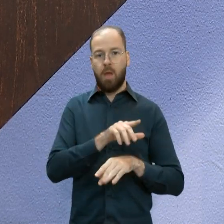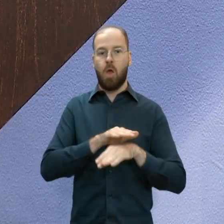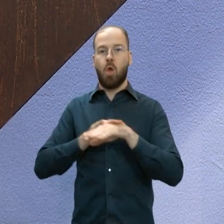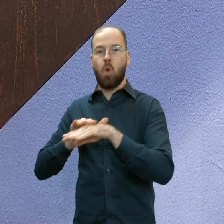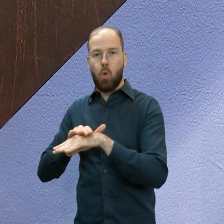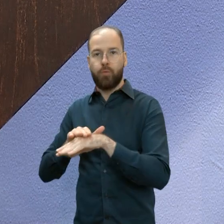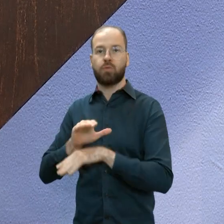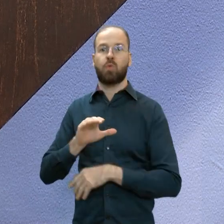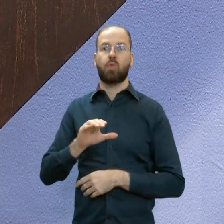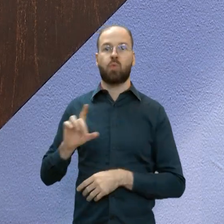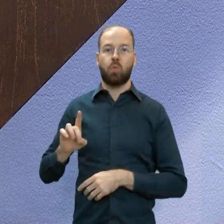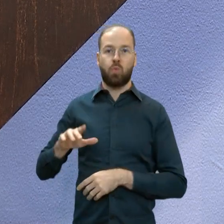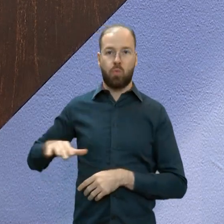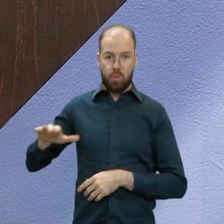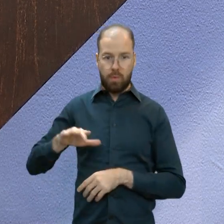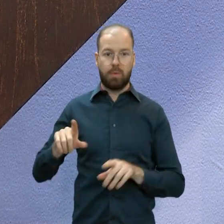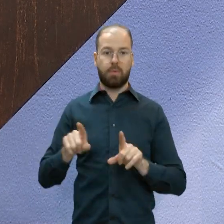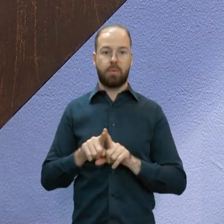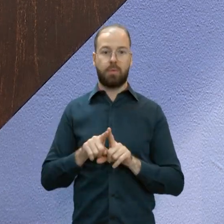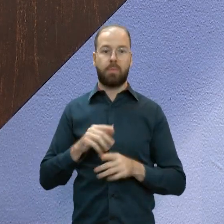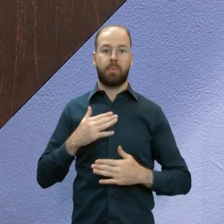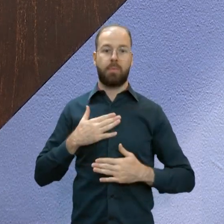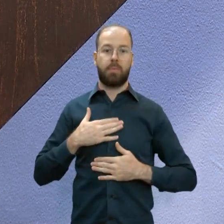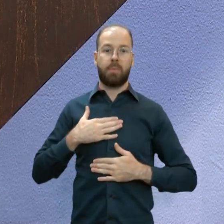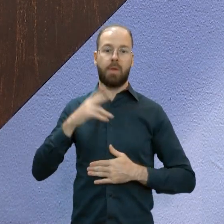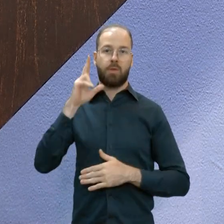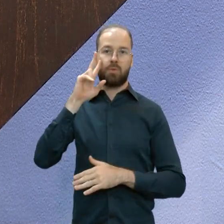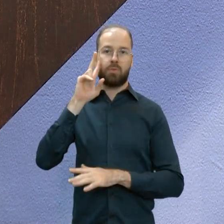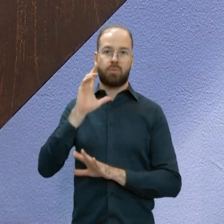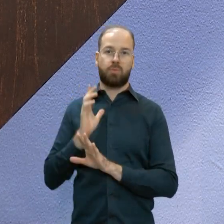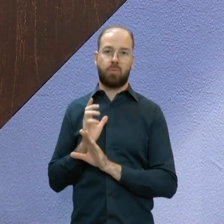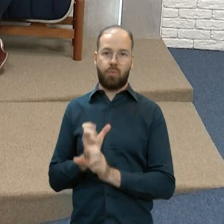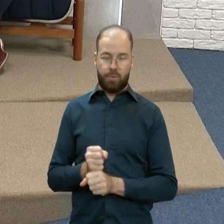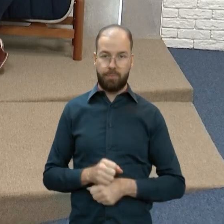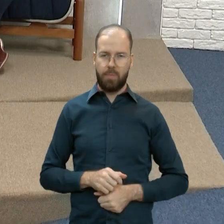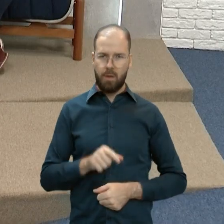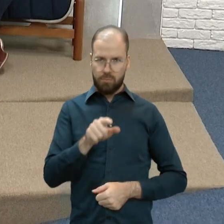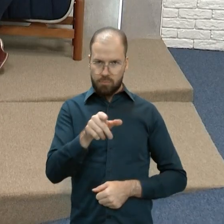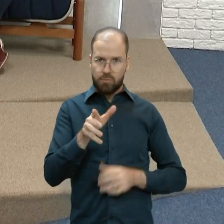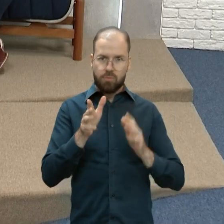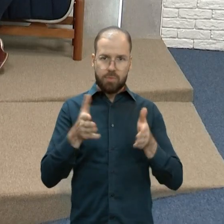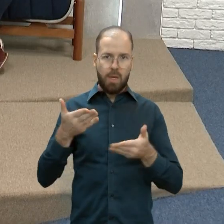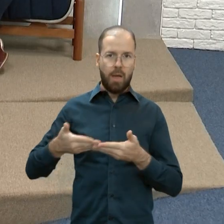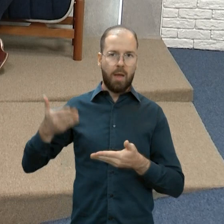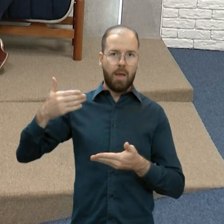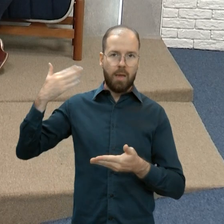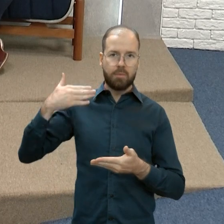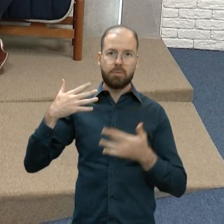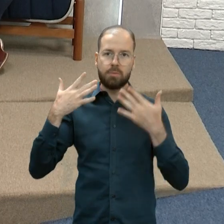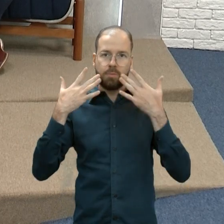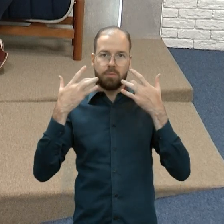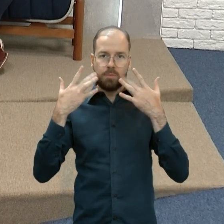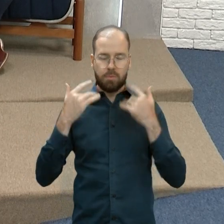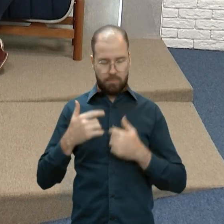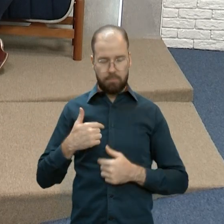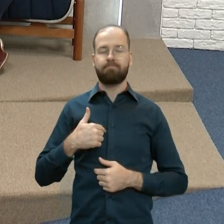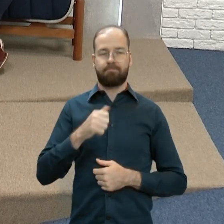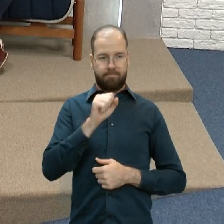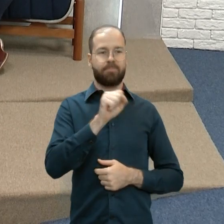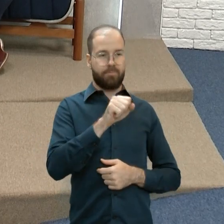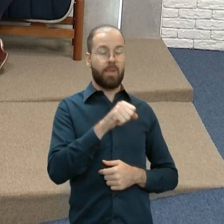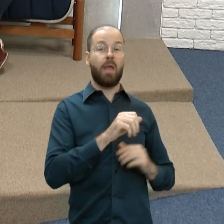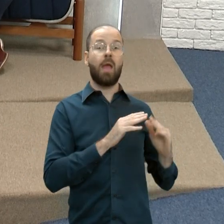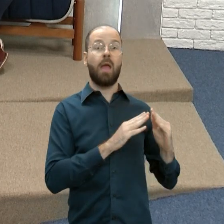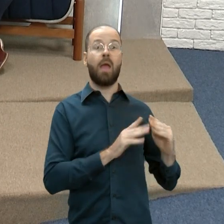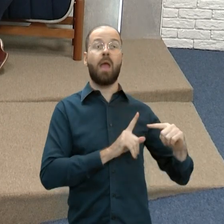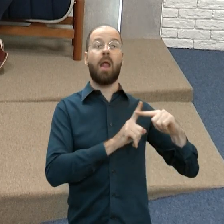um pouco da minha história. Uhum. Você já fazia teatro antes da universidade? Eu fazia na igreja. Fazia na igreja. Foi lá que